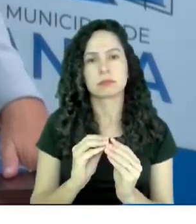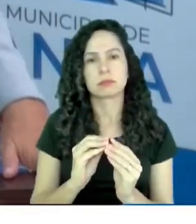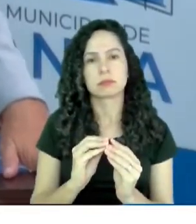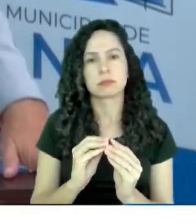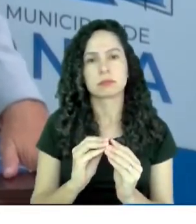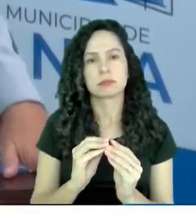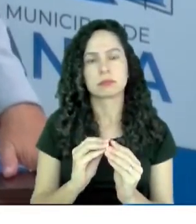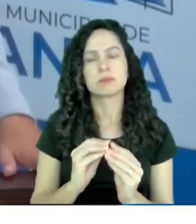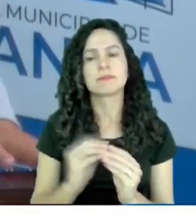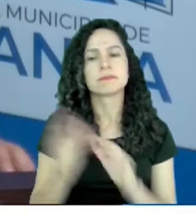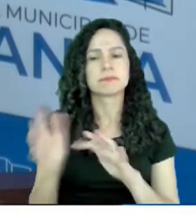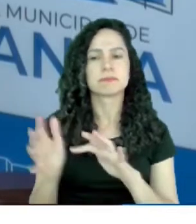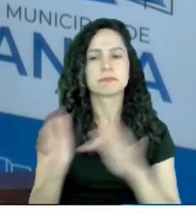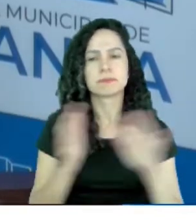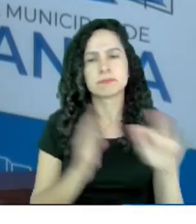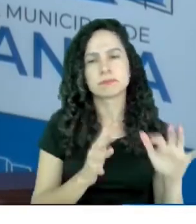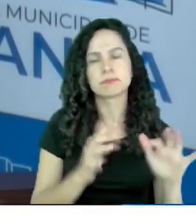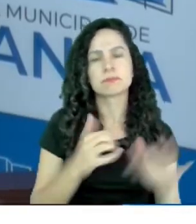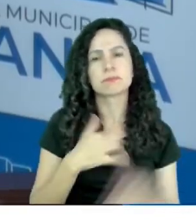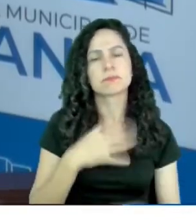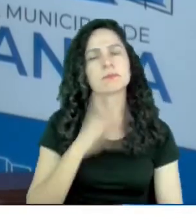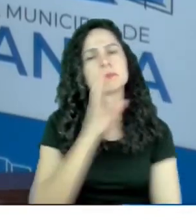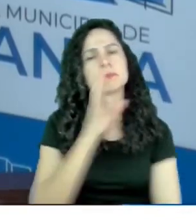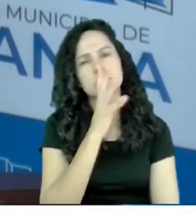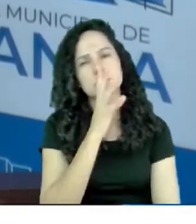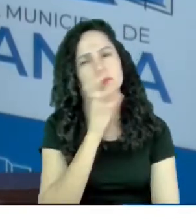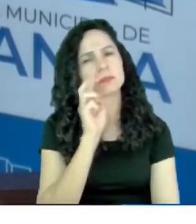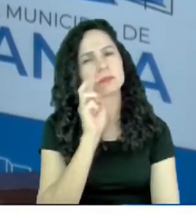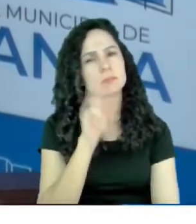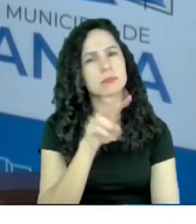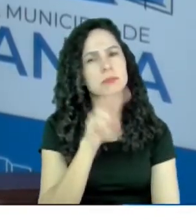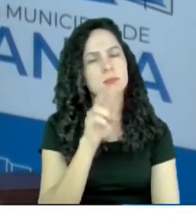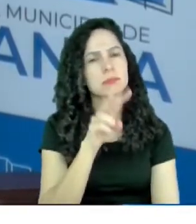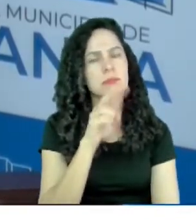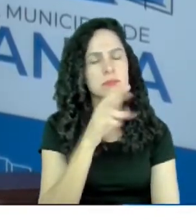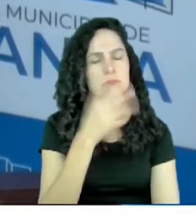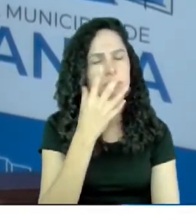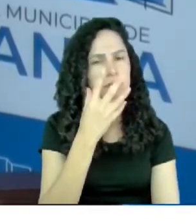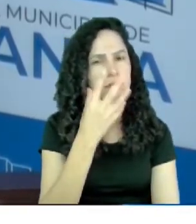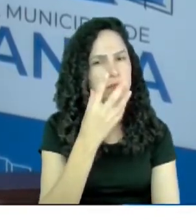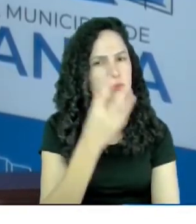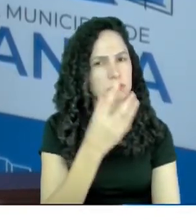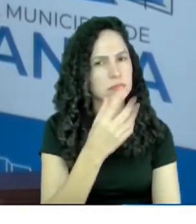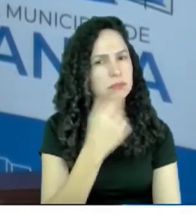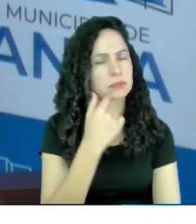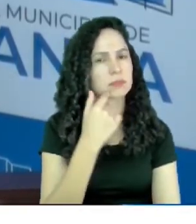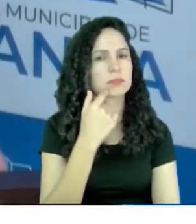Outra coisa que tem me chamado a atenção, e desde